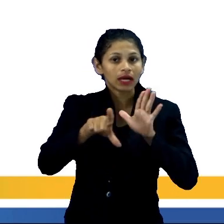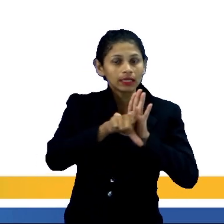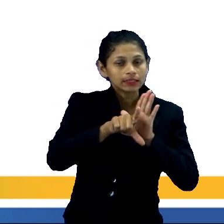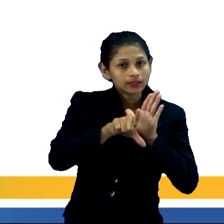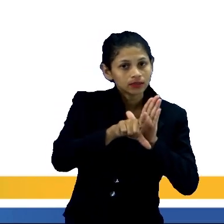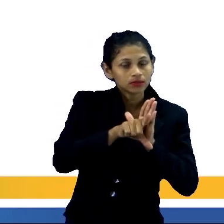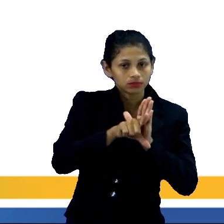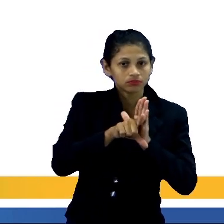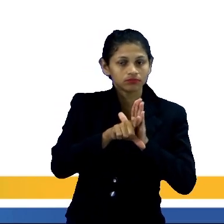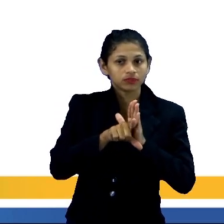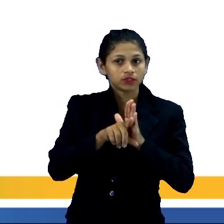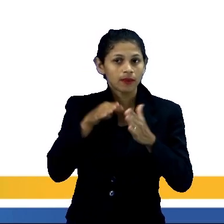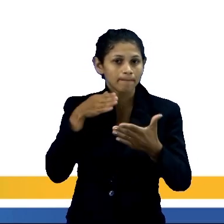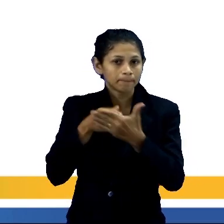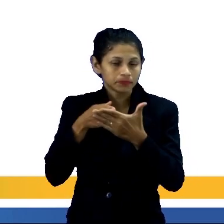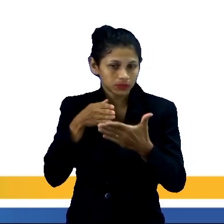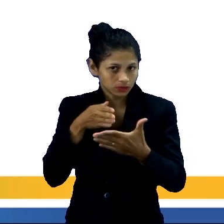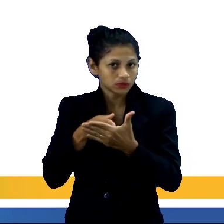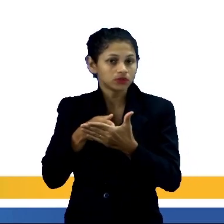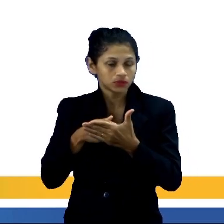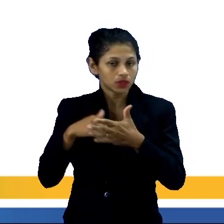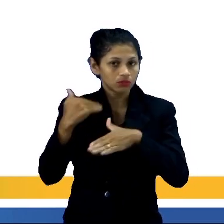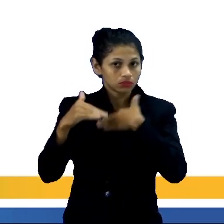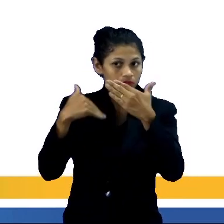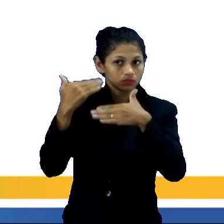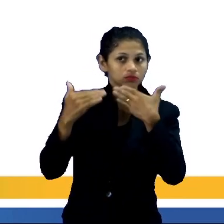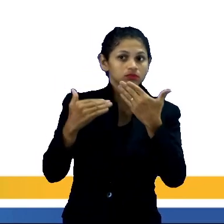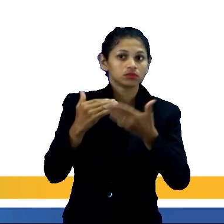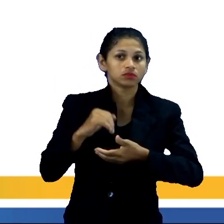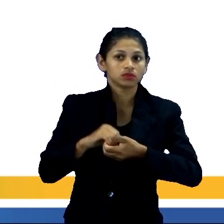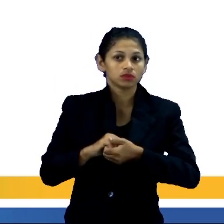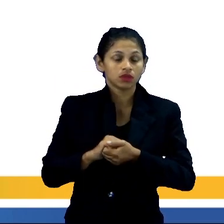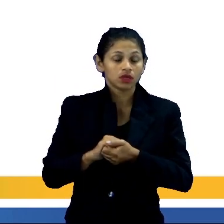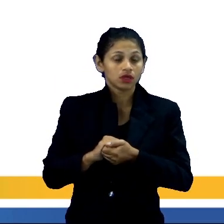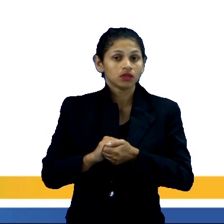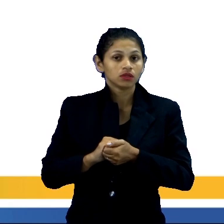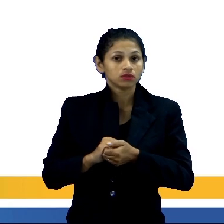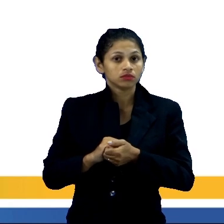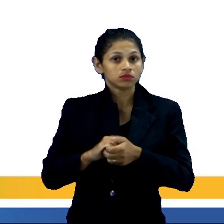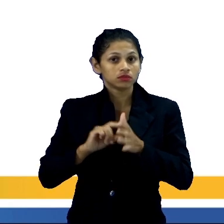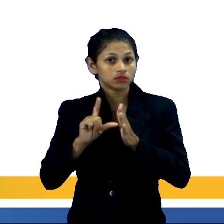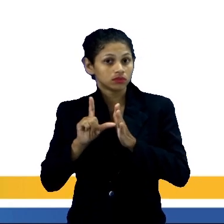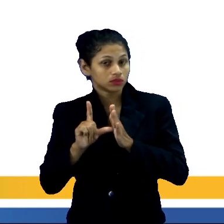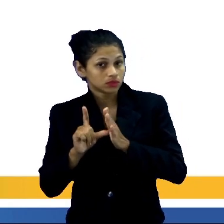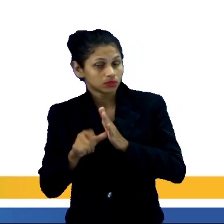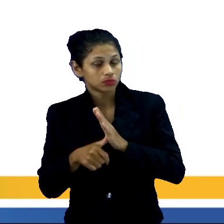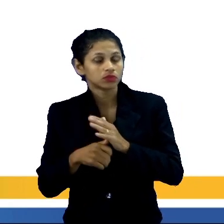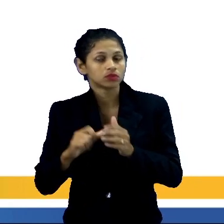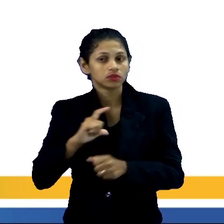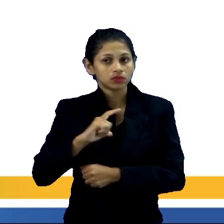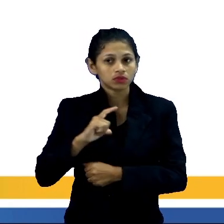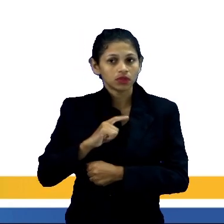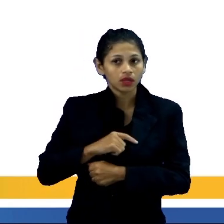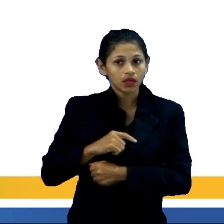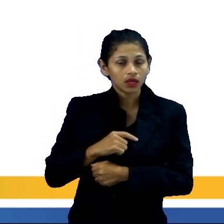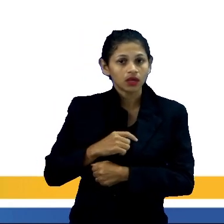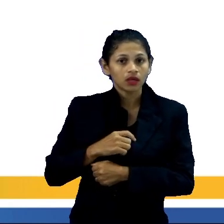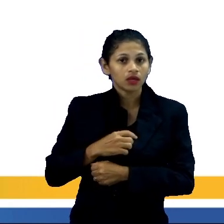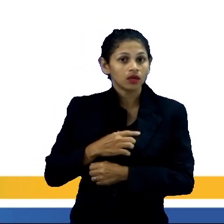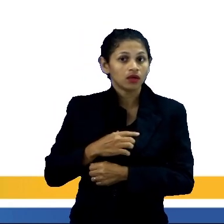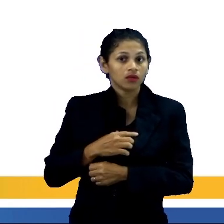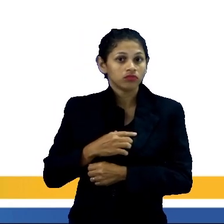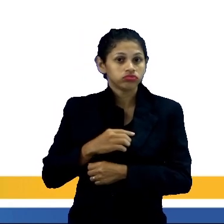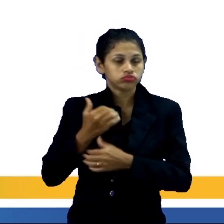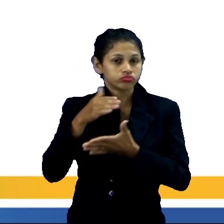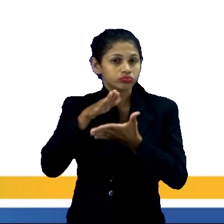que proibia isso. Depois teve a liberação da importação de matéria-prima para abastecer as fábricas sem cobrança